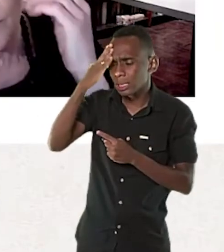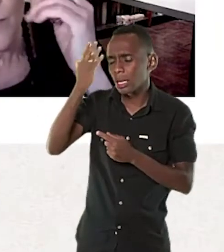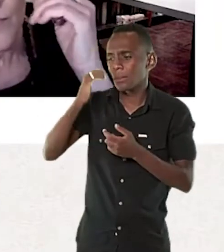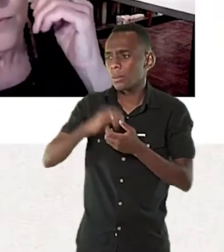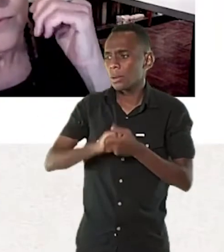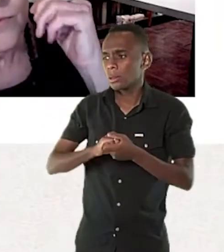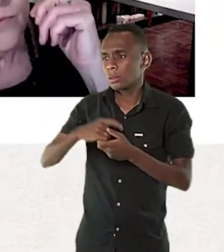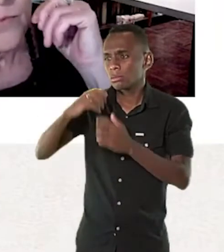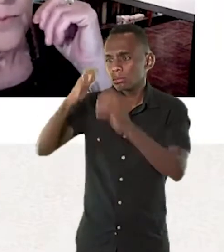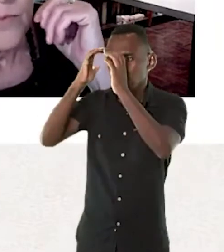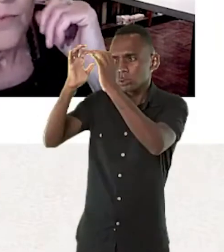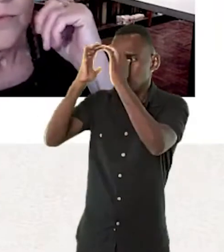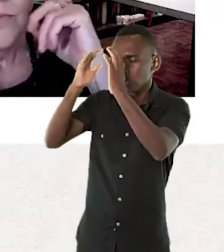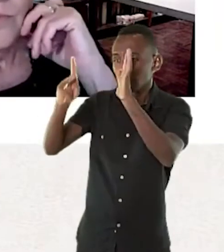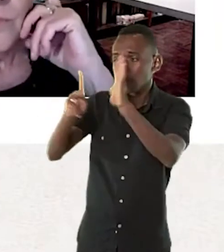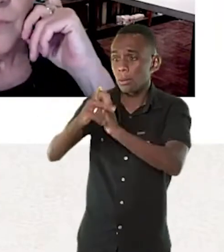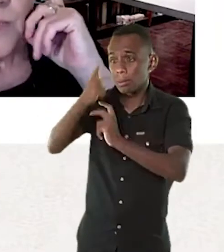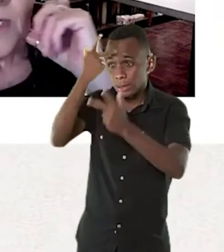cérebro das pessoas?